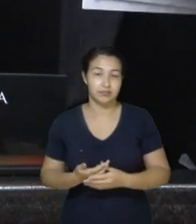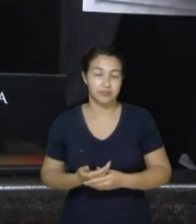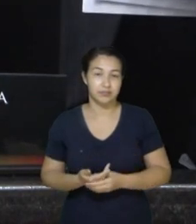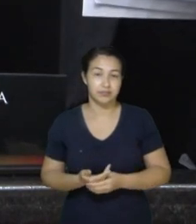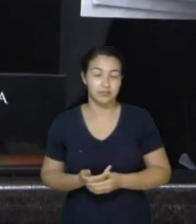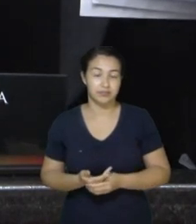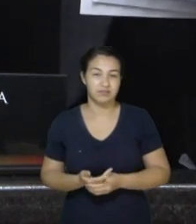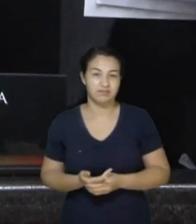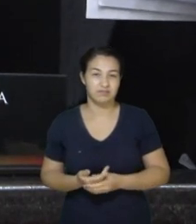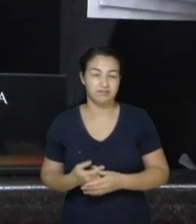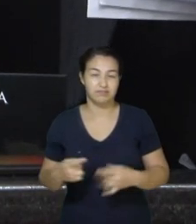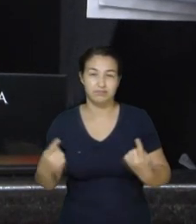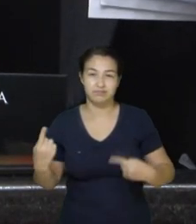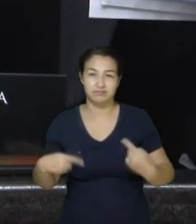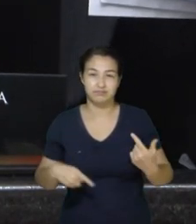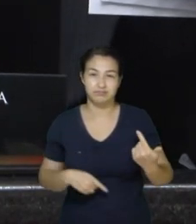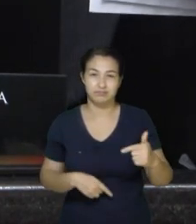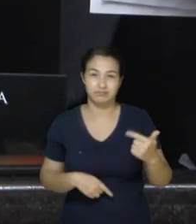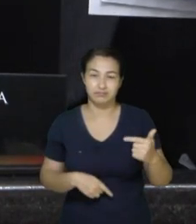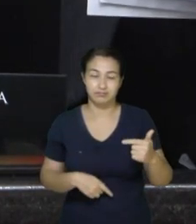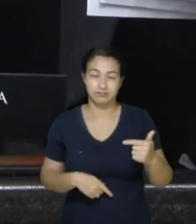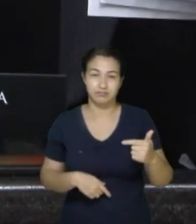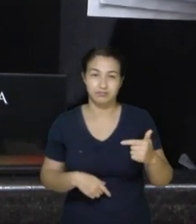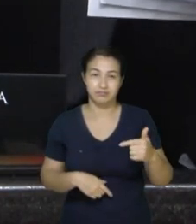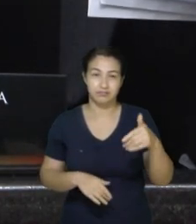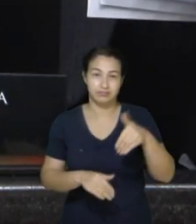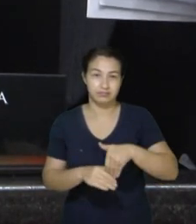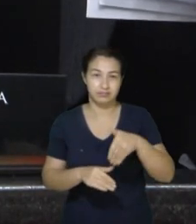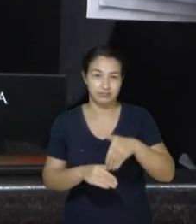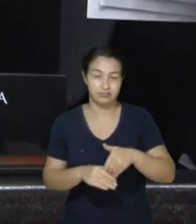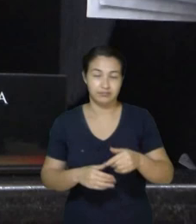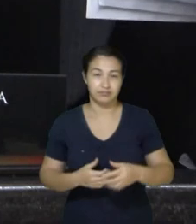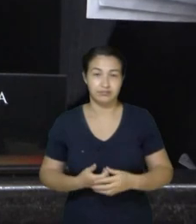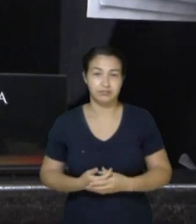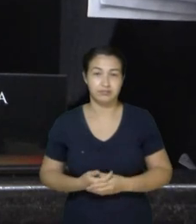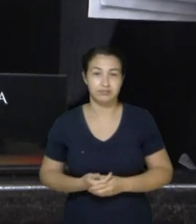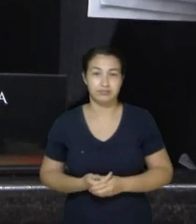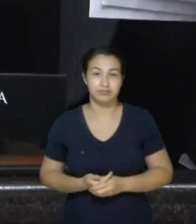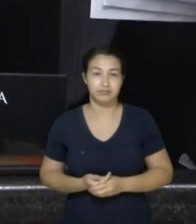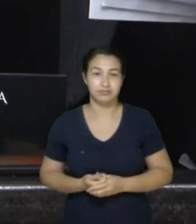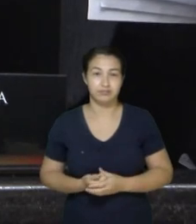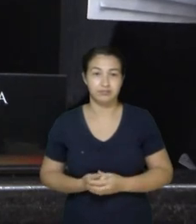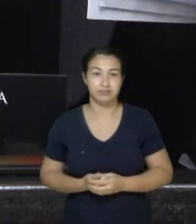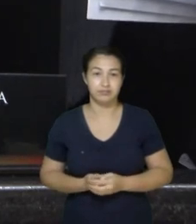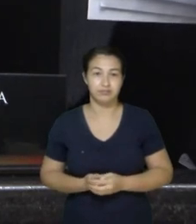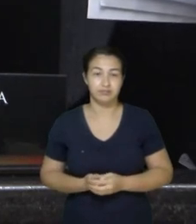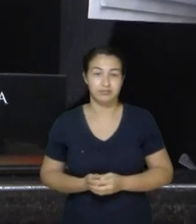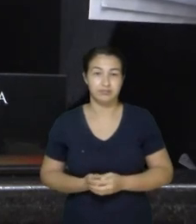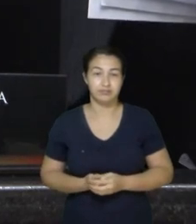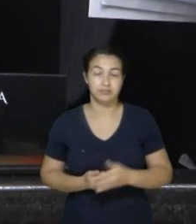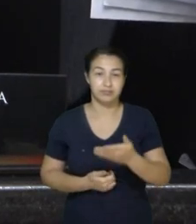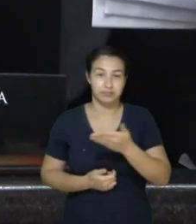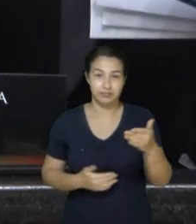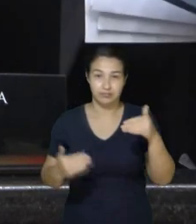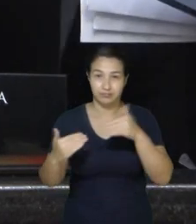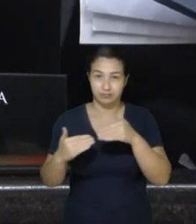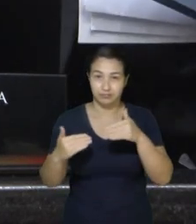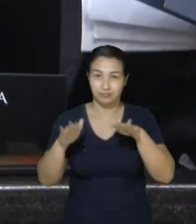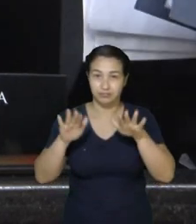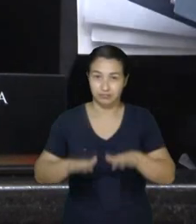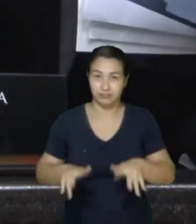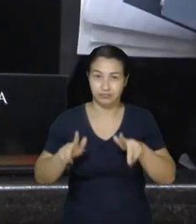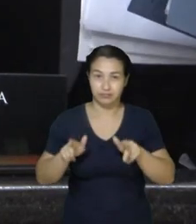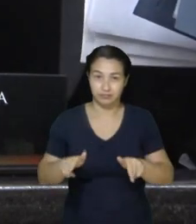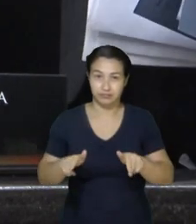não havendo quem queira discutir, em votação, os deputados que concordam permaneçam como se